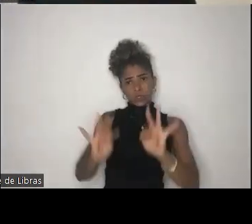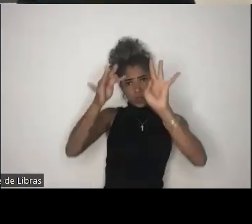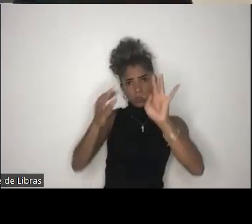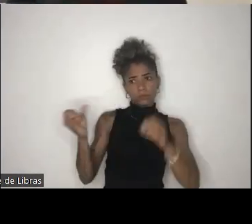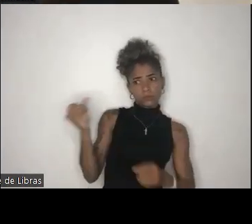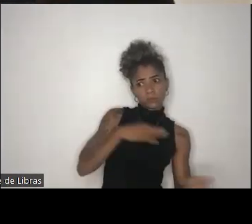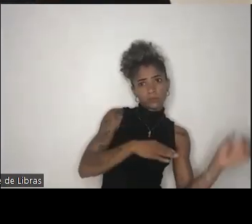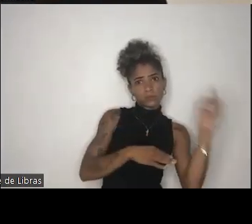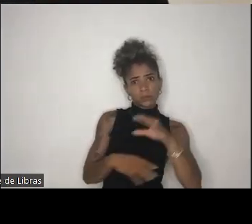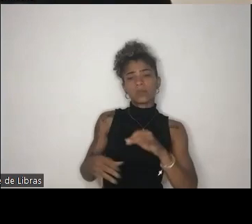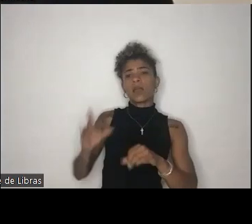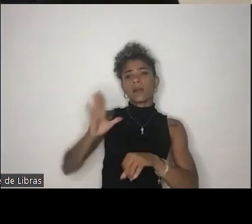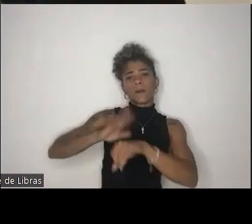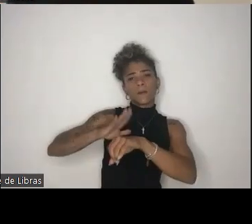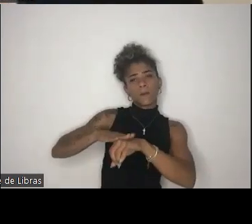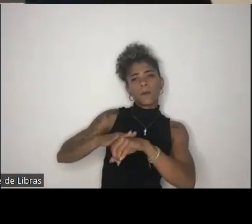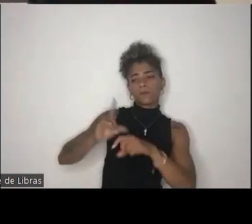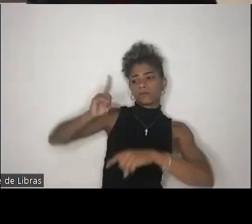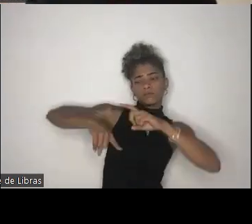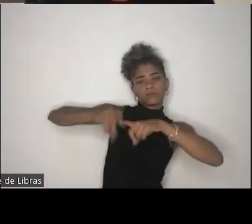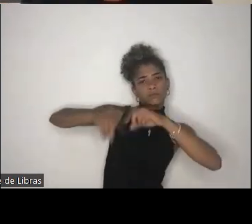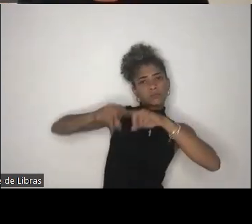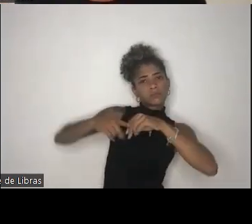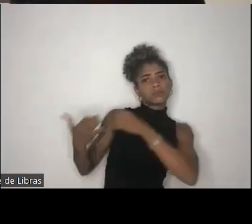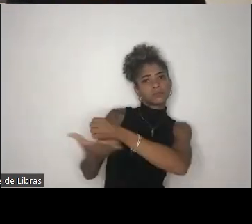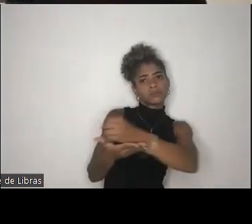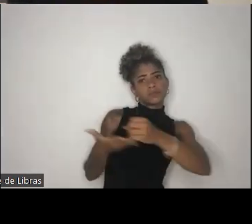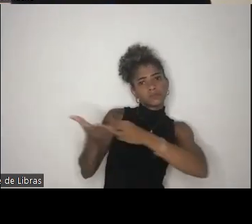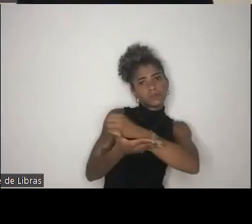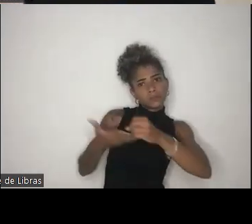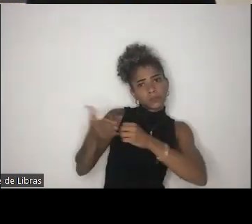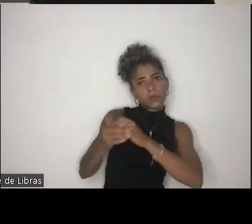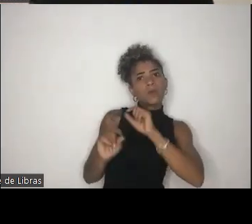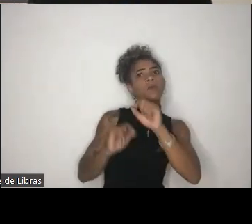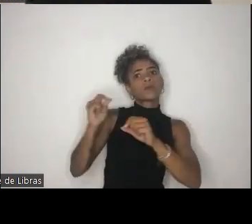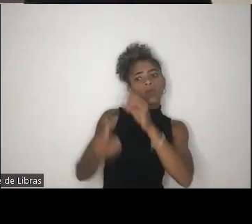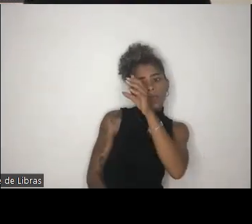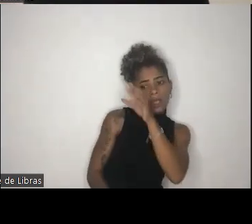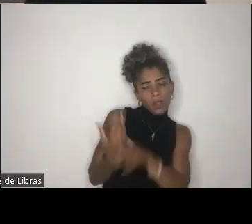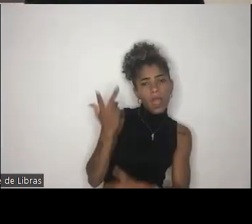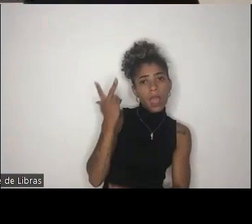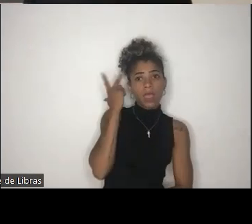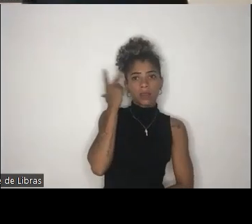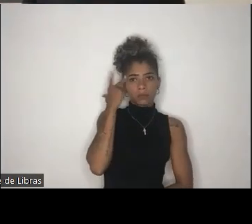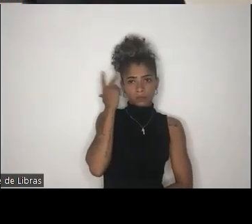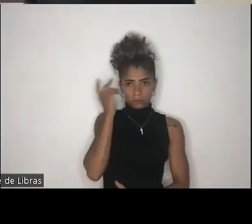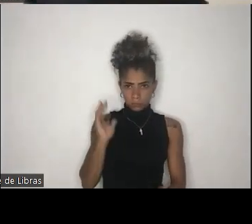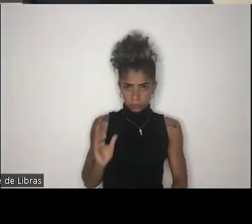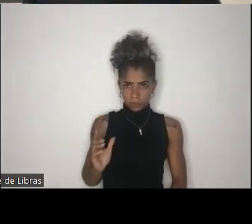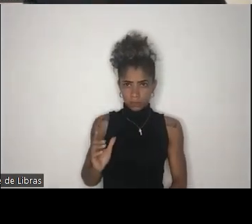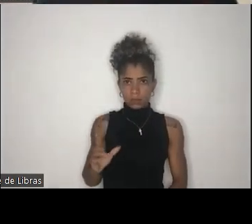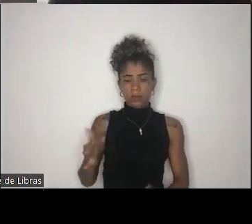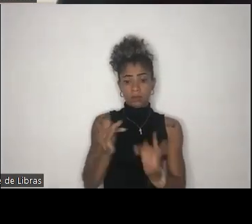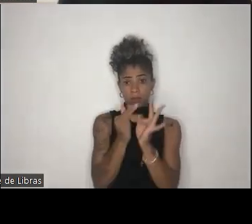materiais que se baseiam em métodos construtivos naturais né na física